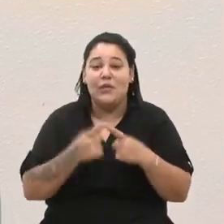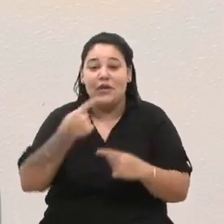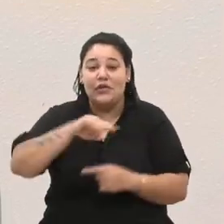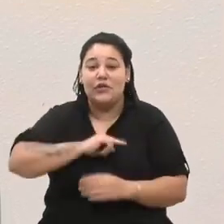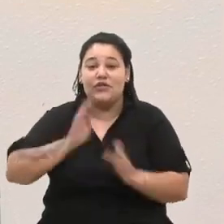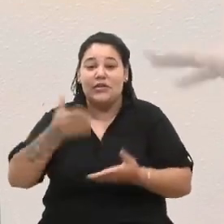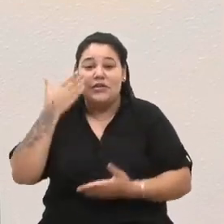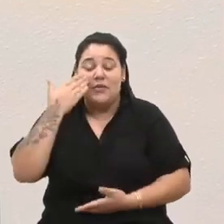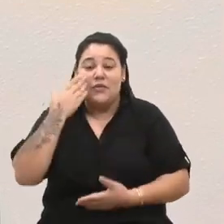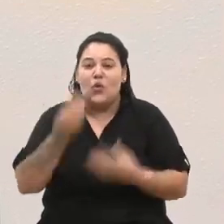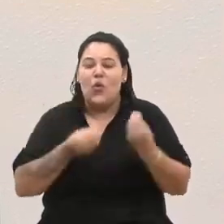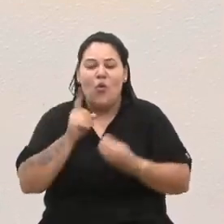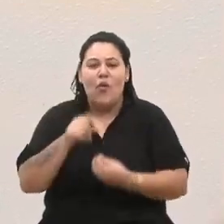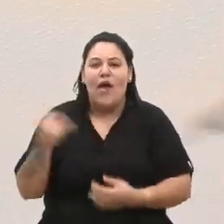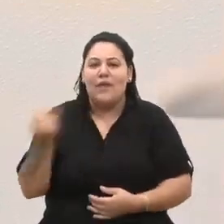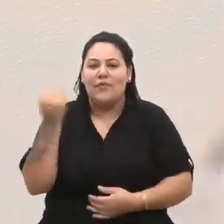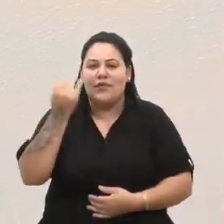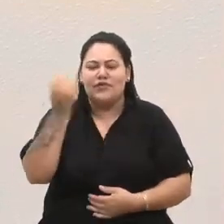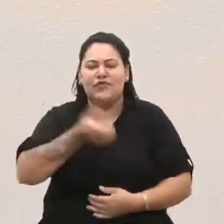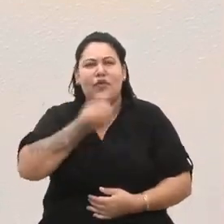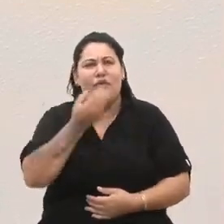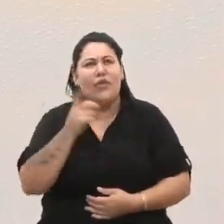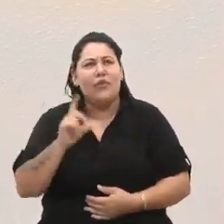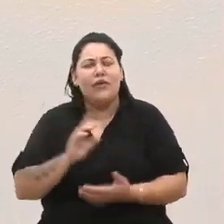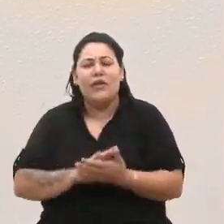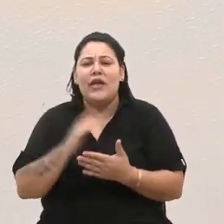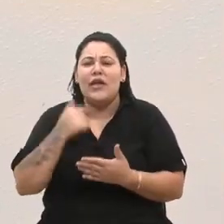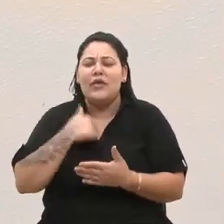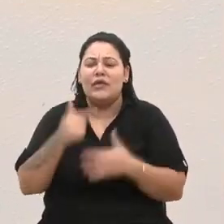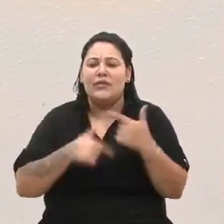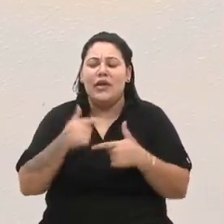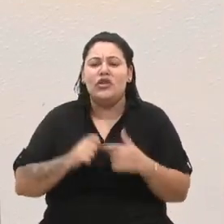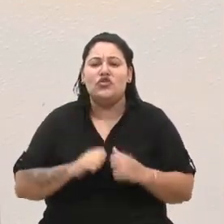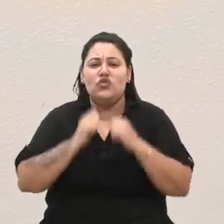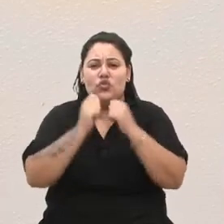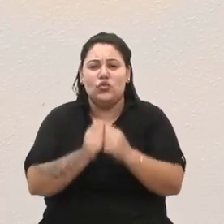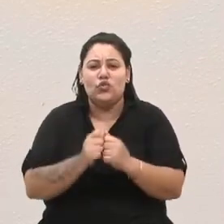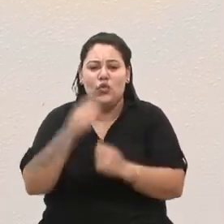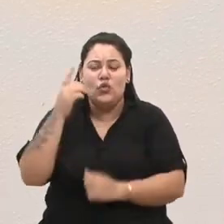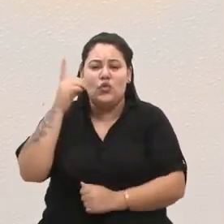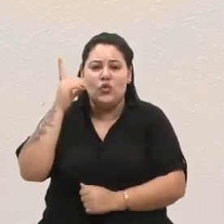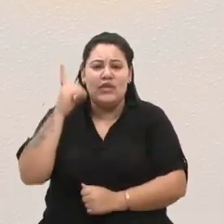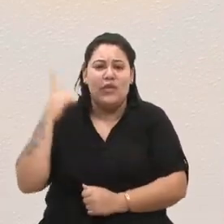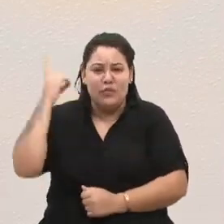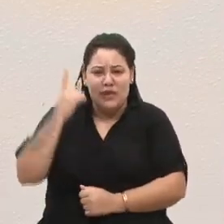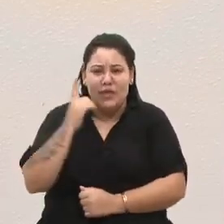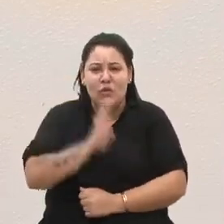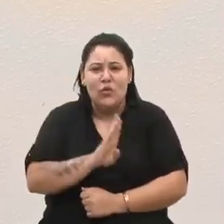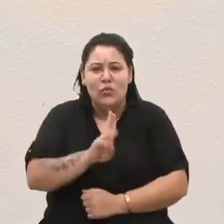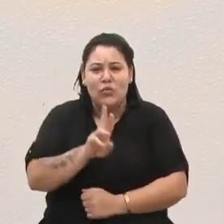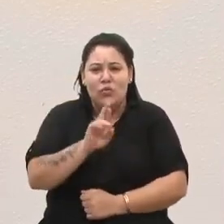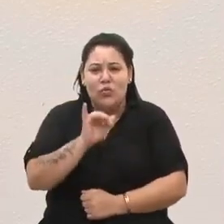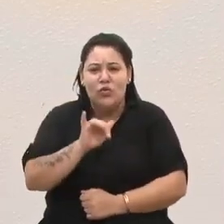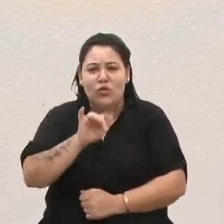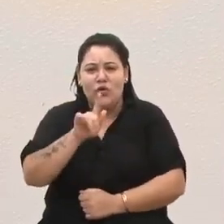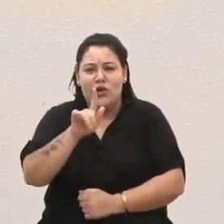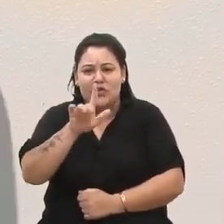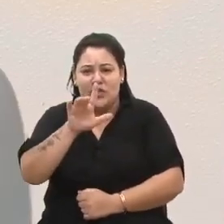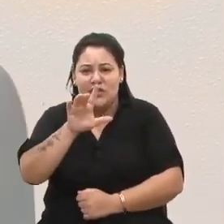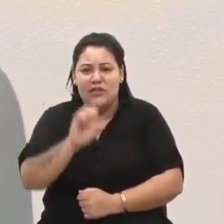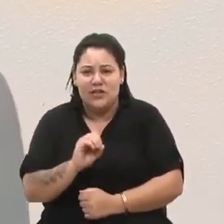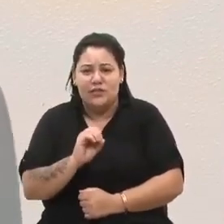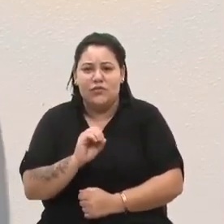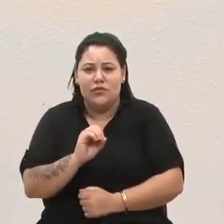vou contar um pouquinho aqui, vereador Felipe, quando eu trabalhei junto com o deputado Búrigo, e a gente fez alguns roteiros, principalmente por Nova